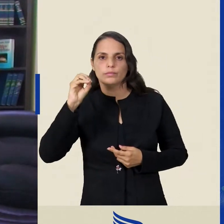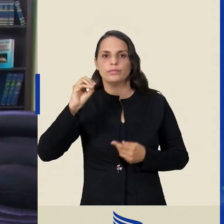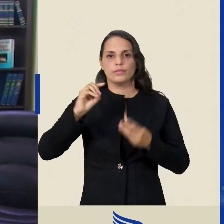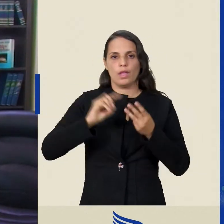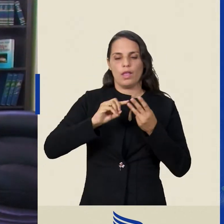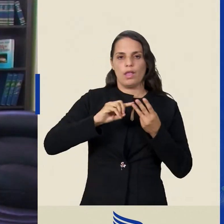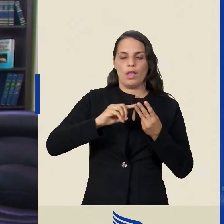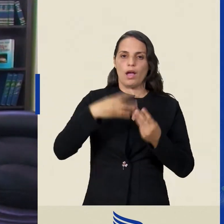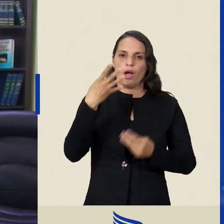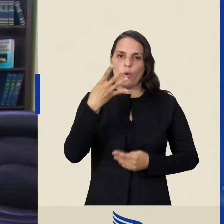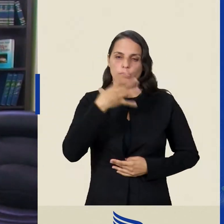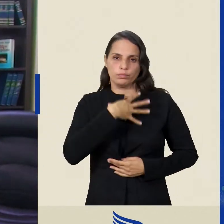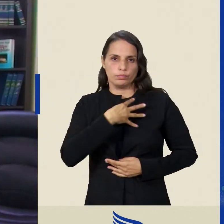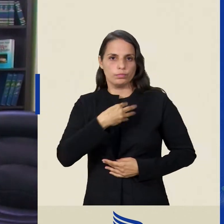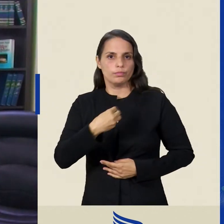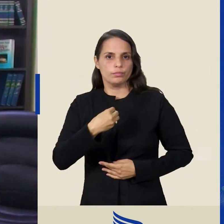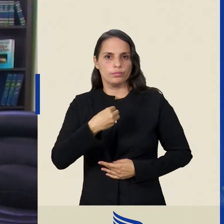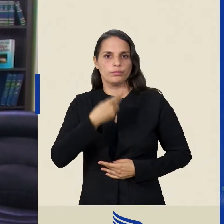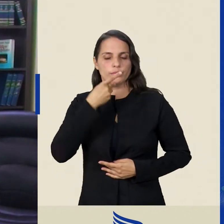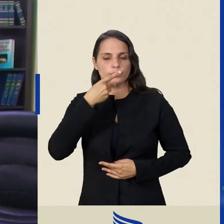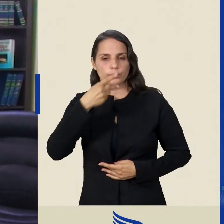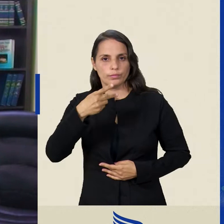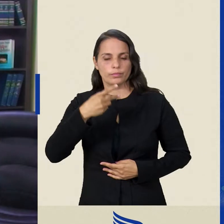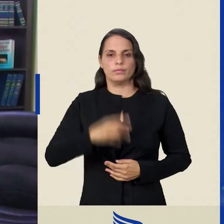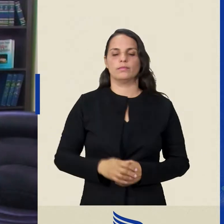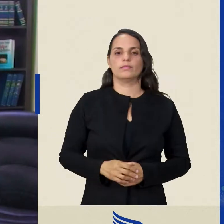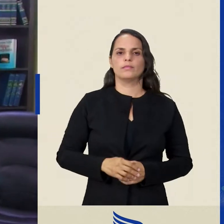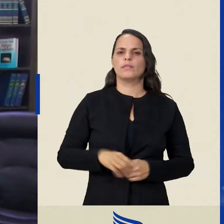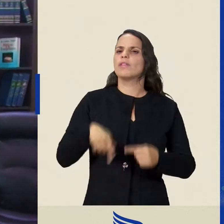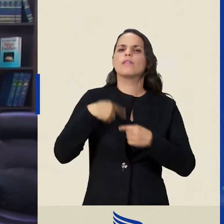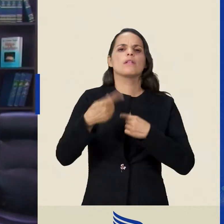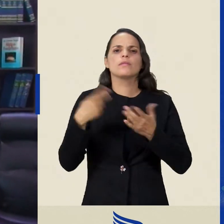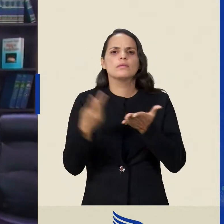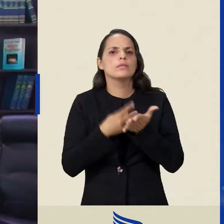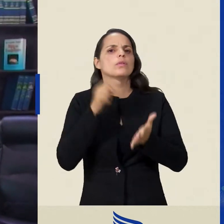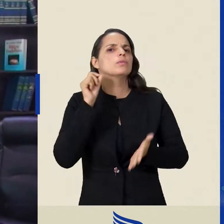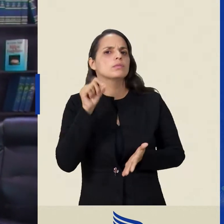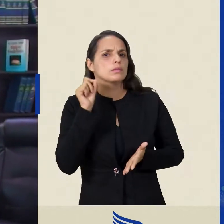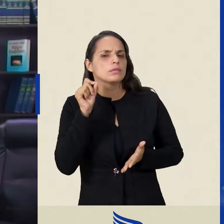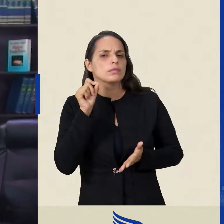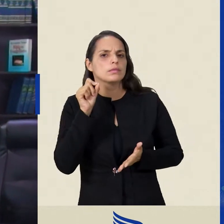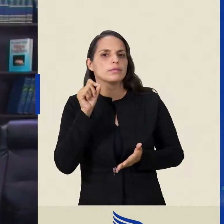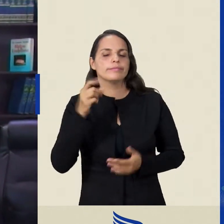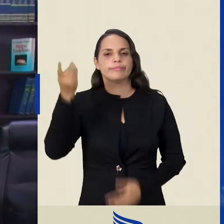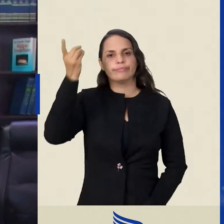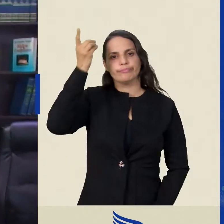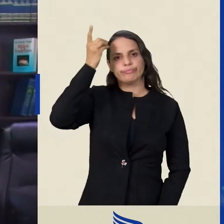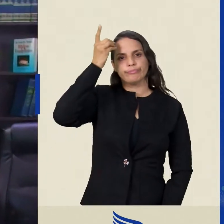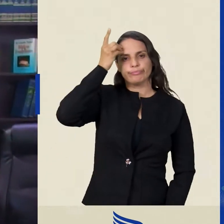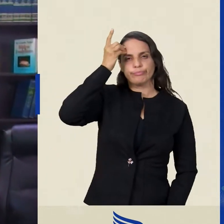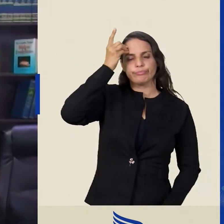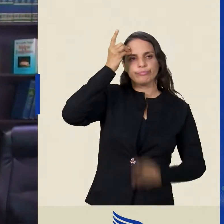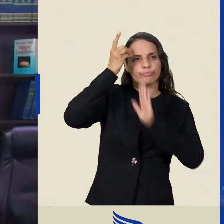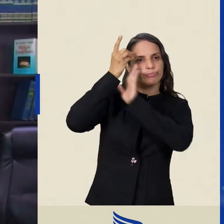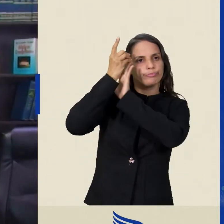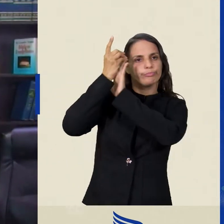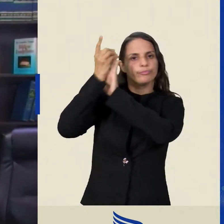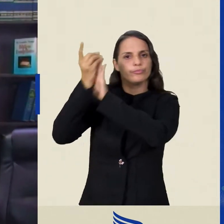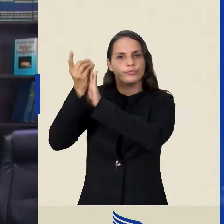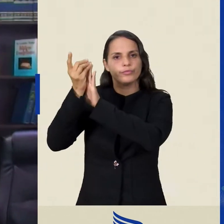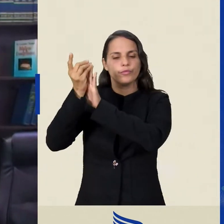que aconteceu com o passar do tempo? Este dom foi removido por causa da